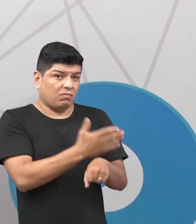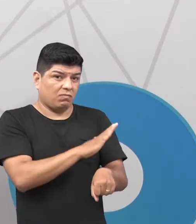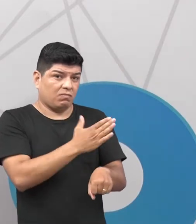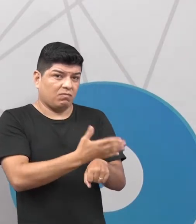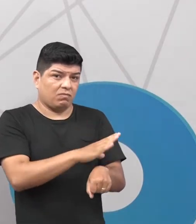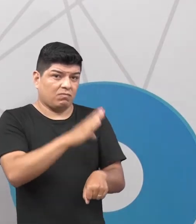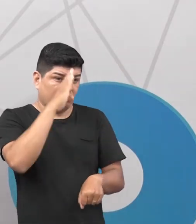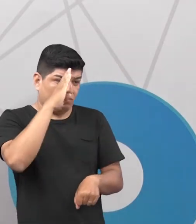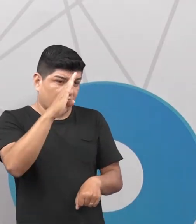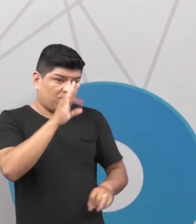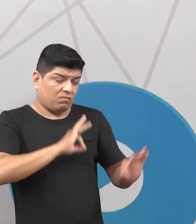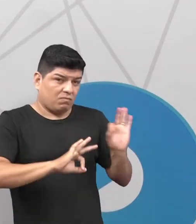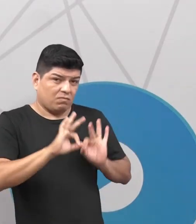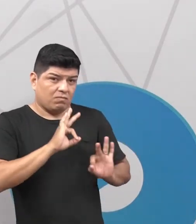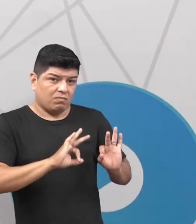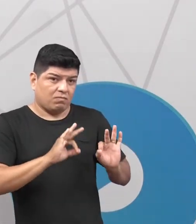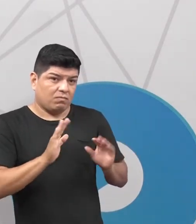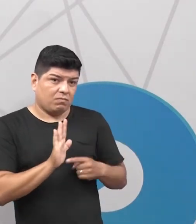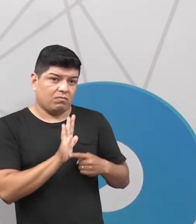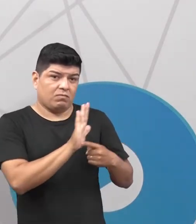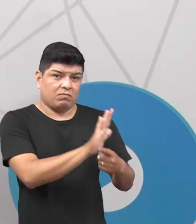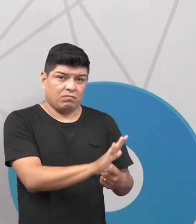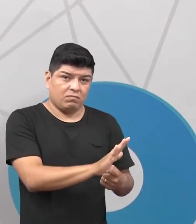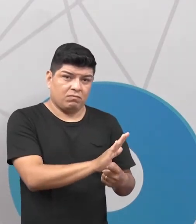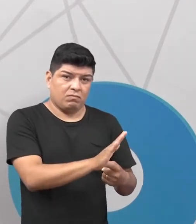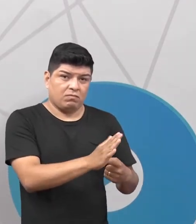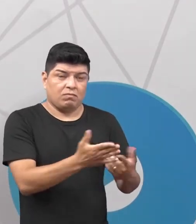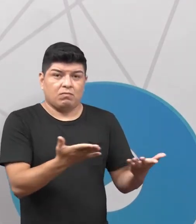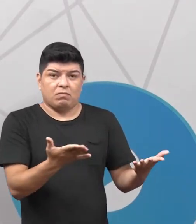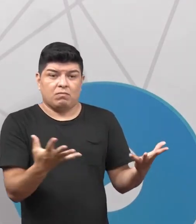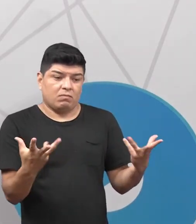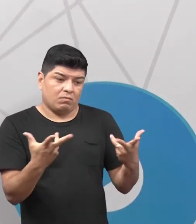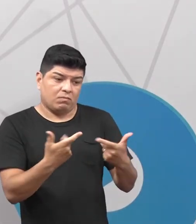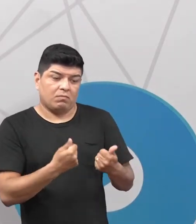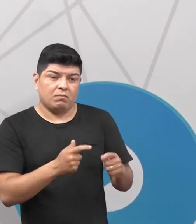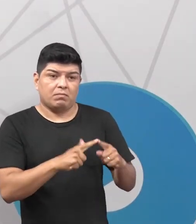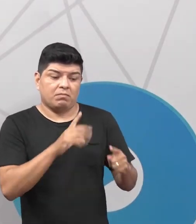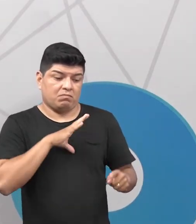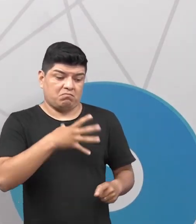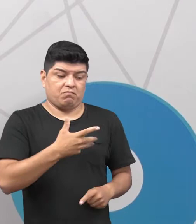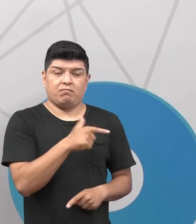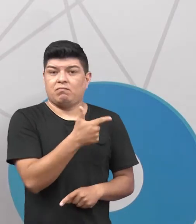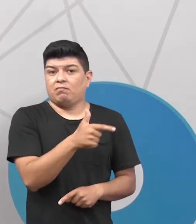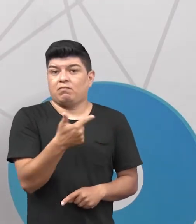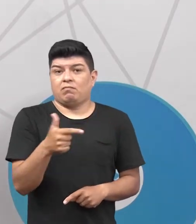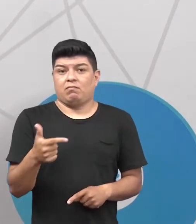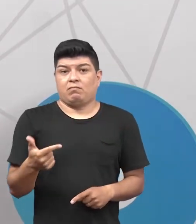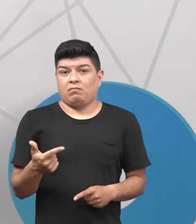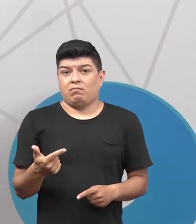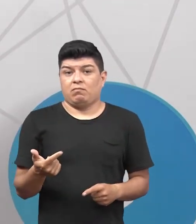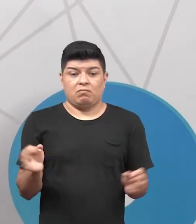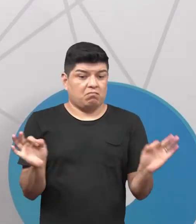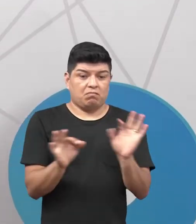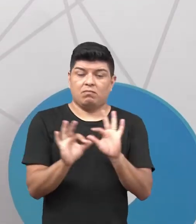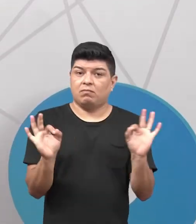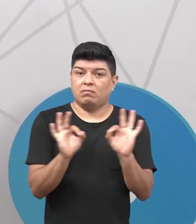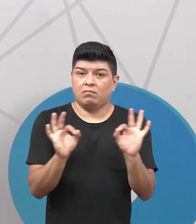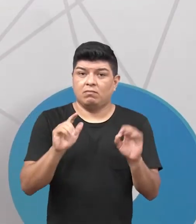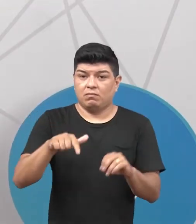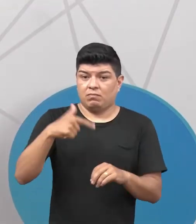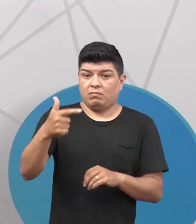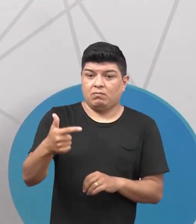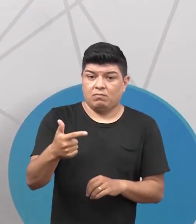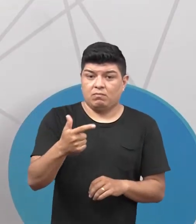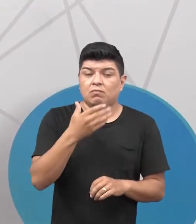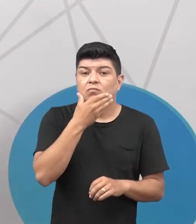treinamento militar ele pode até oferecer alguma habilidade, mas não dá coragem. Como não chegaram a um consenso, foram com a questão para